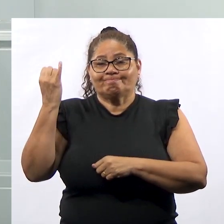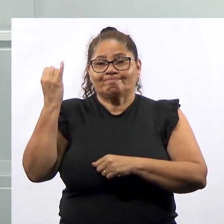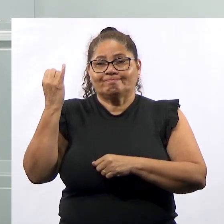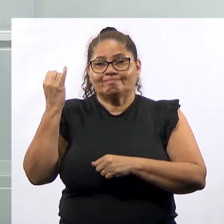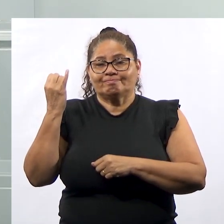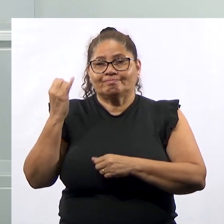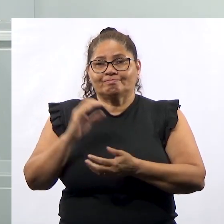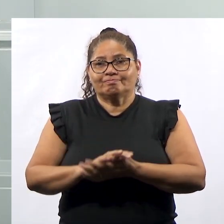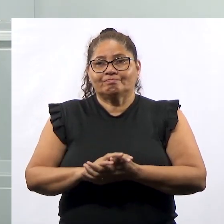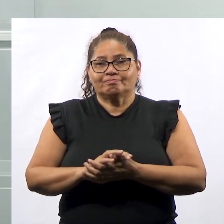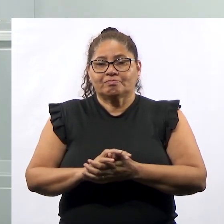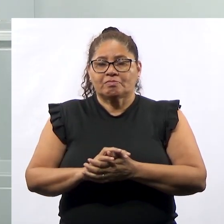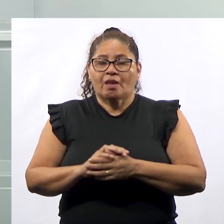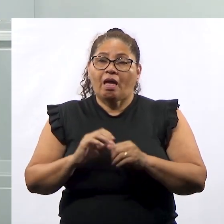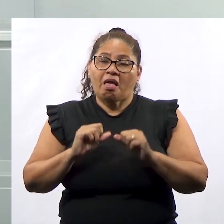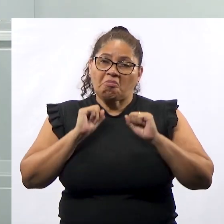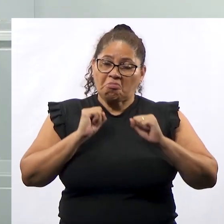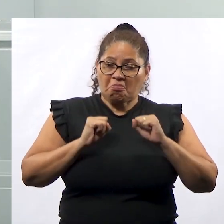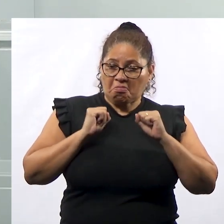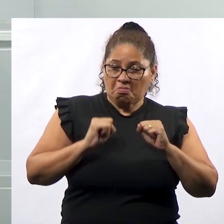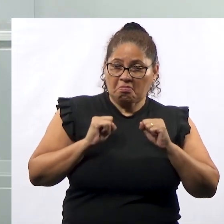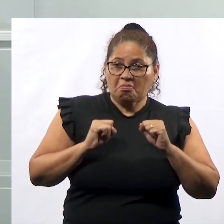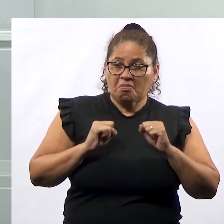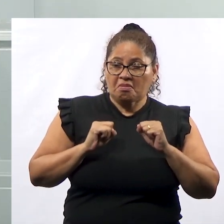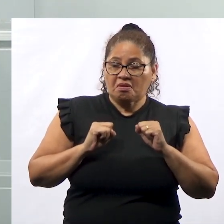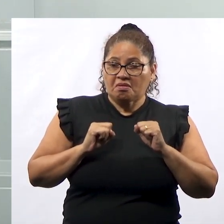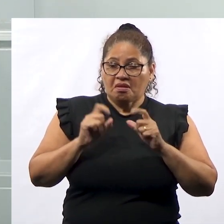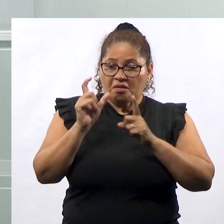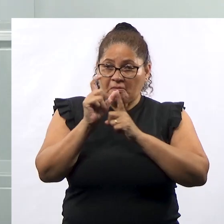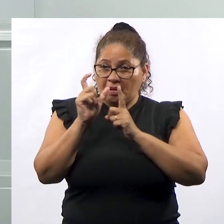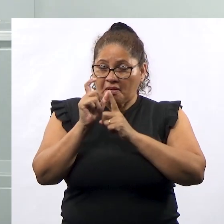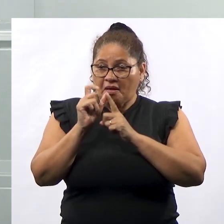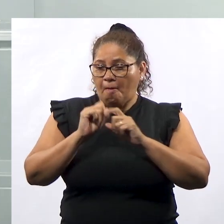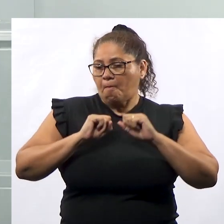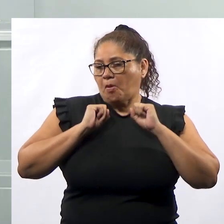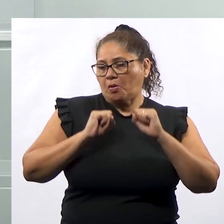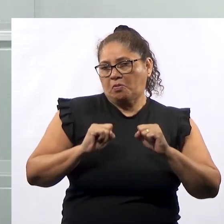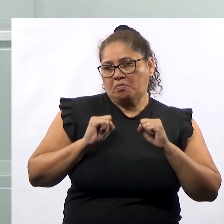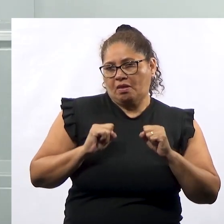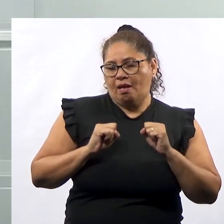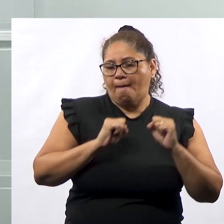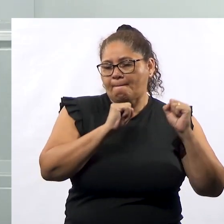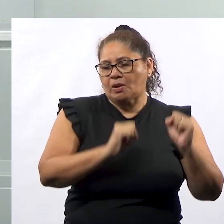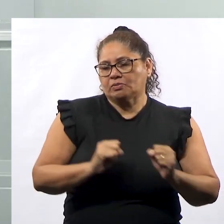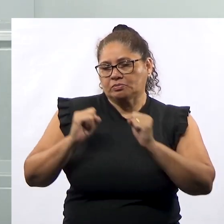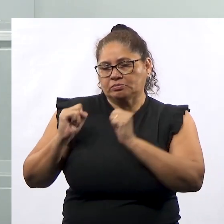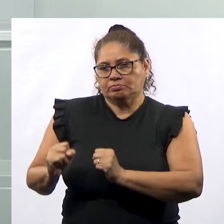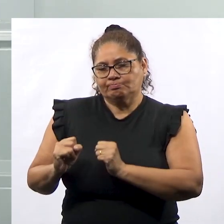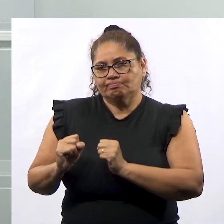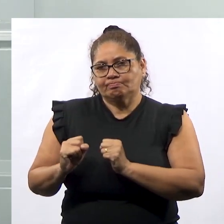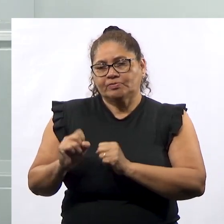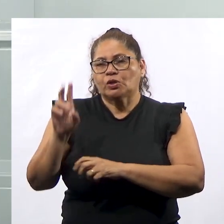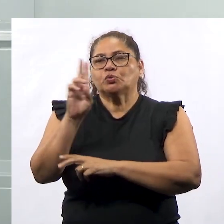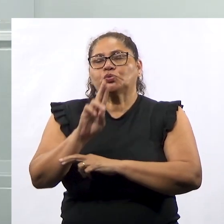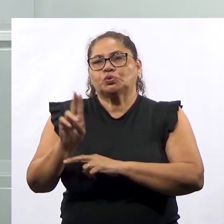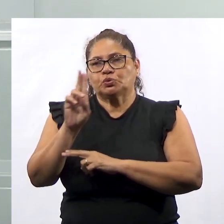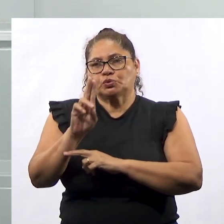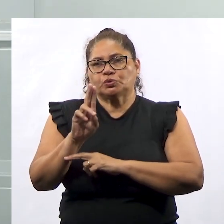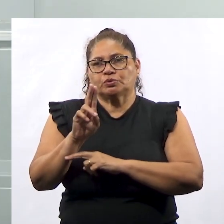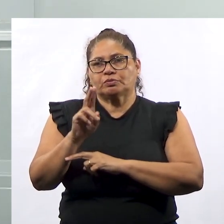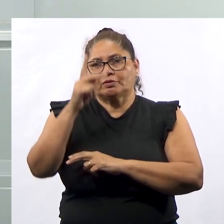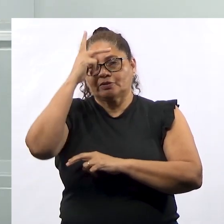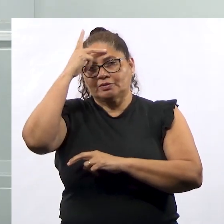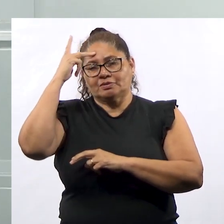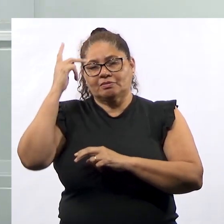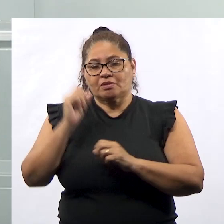importante empoderar, se é que eu posso usar essa palavra dessa forma, porque muitas vezes essa palavra é utilizada como